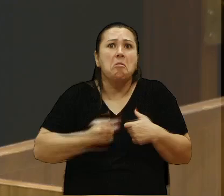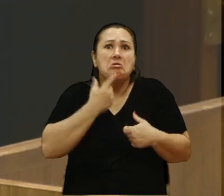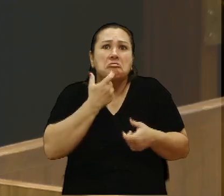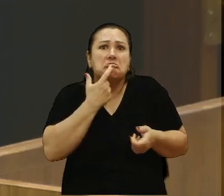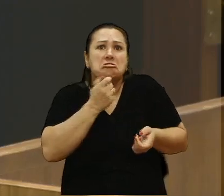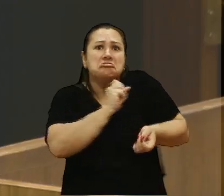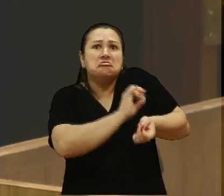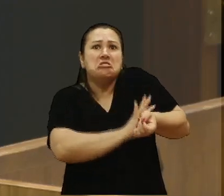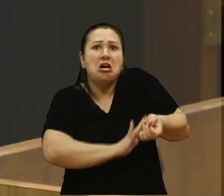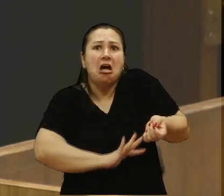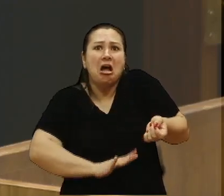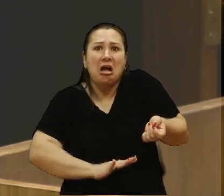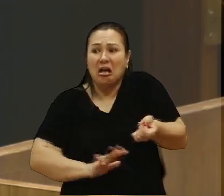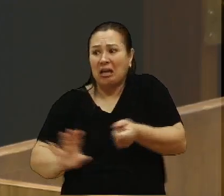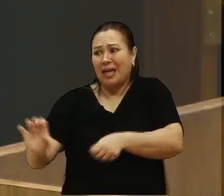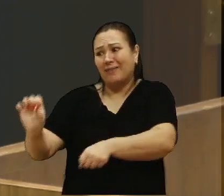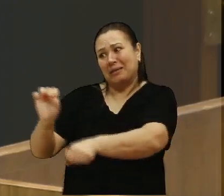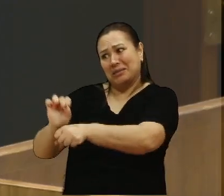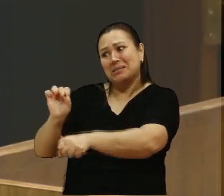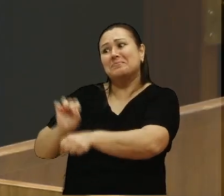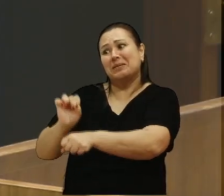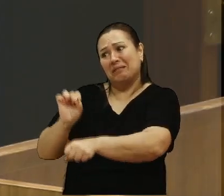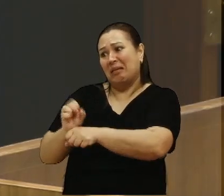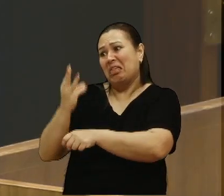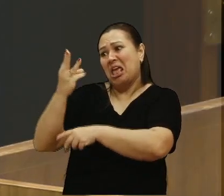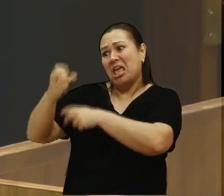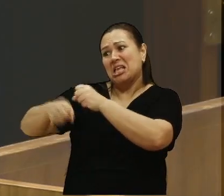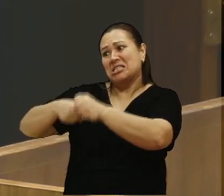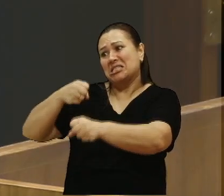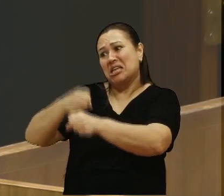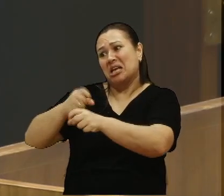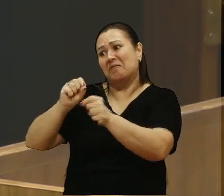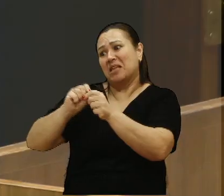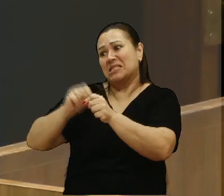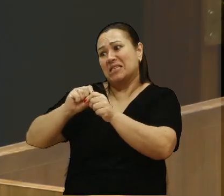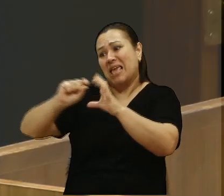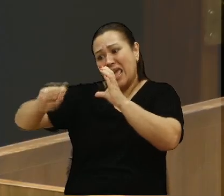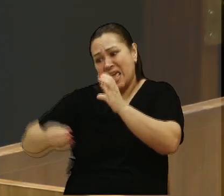aguardando 3 anos para fazer uma colonoscopia?